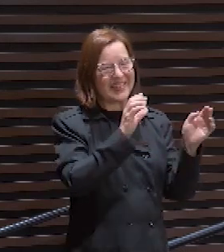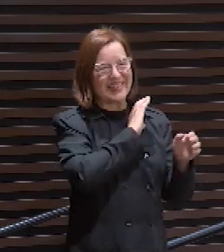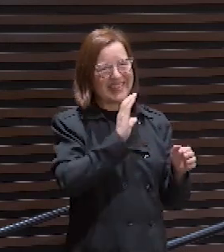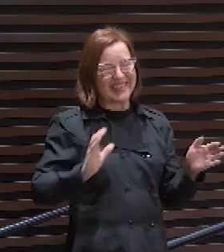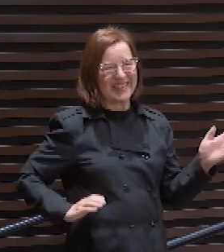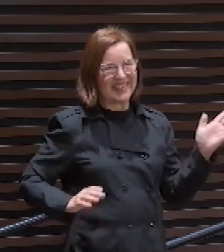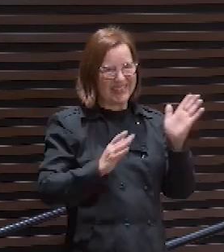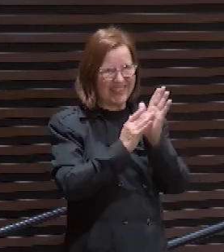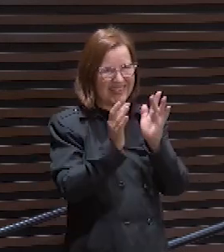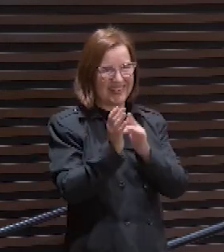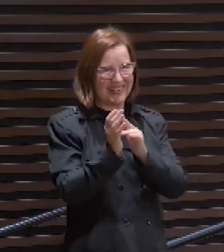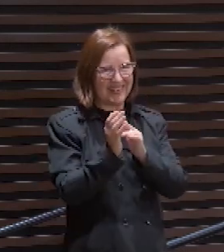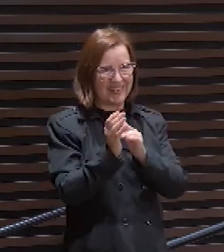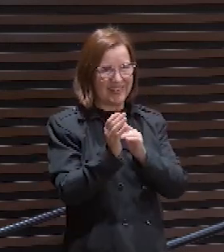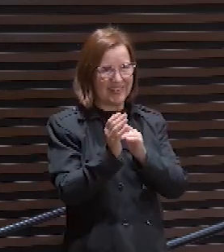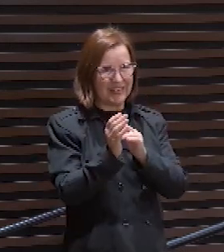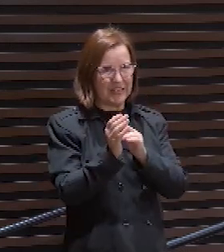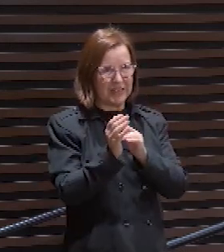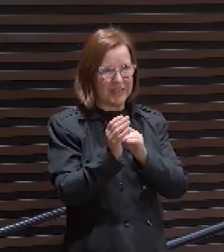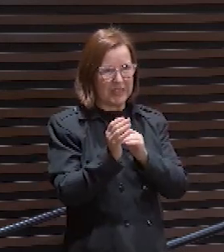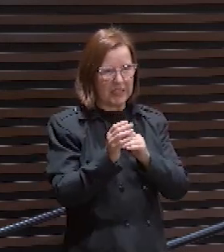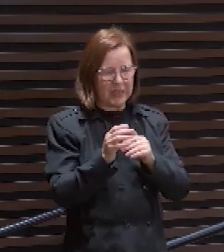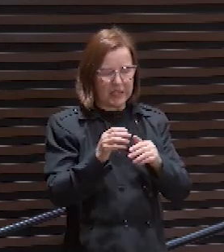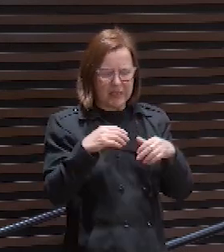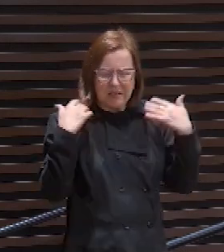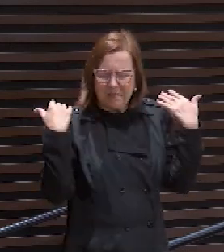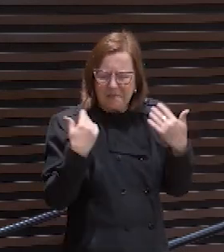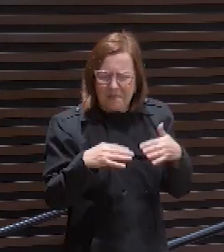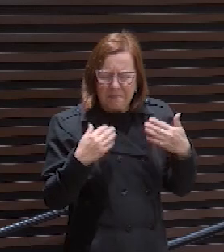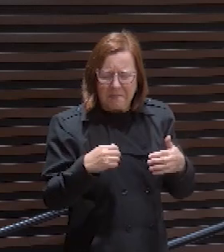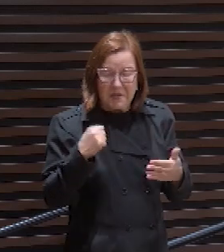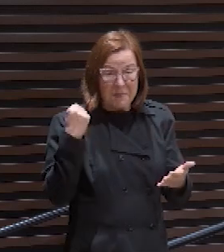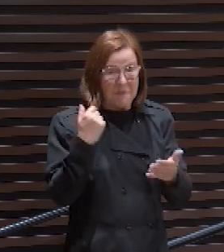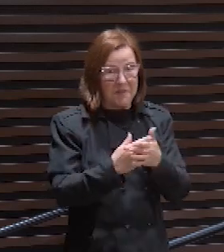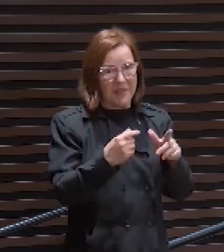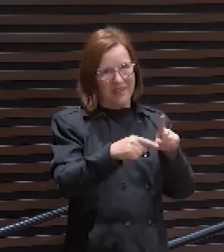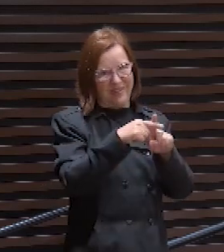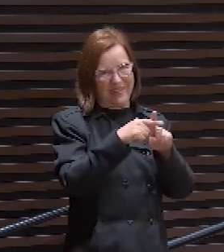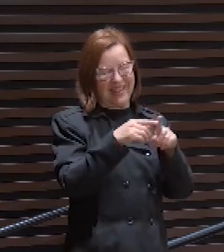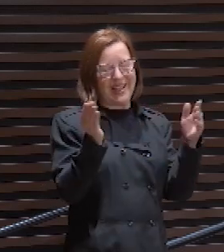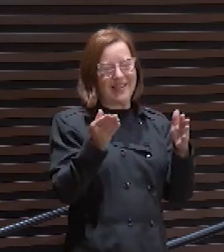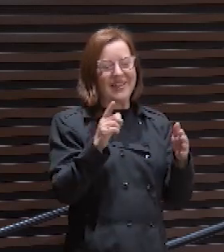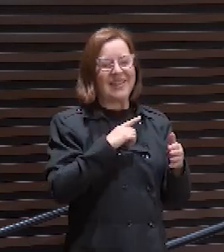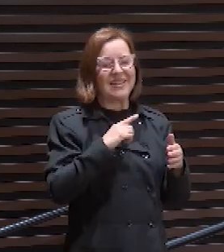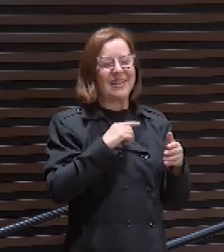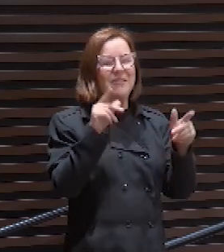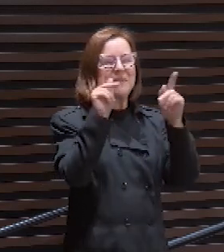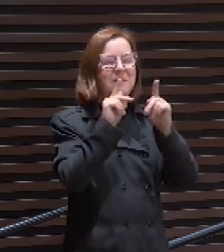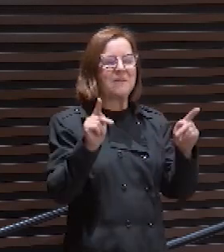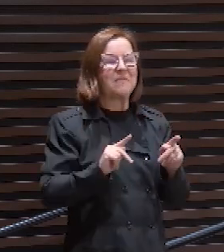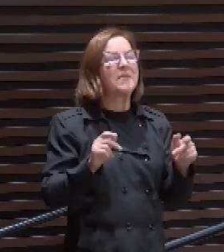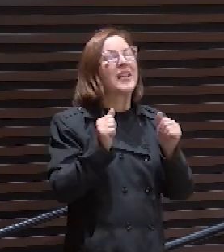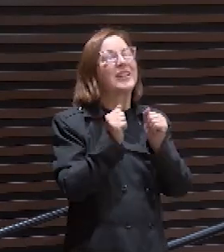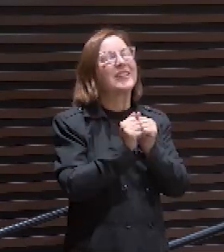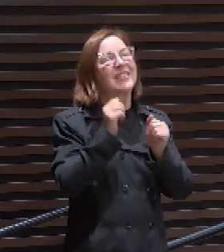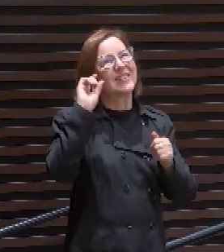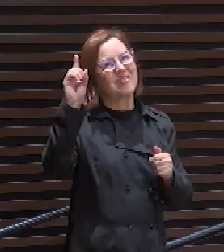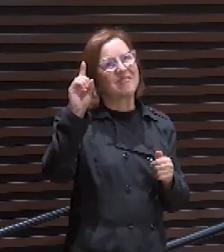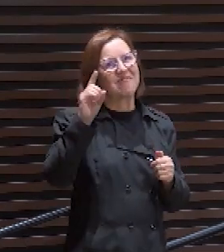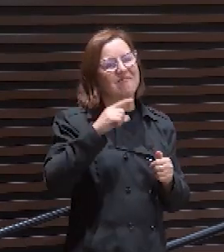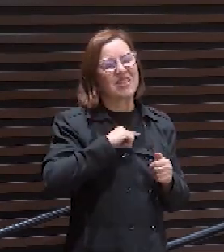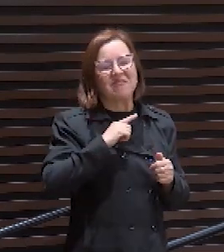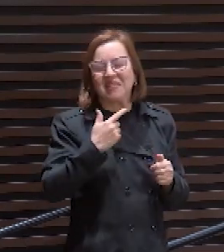Jesus e do preço pago em meu favor, eu agora tenho paz com o Senhor. Eu não tenho nada para te